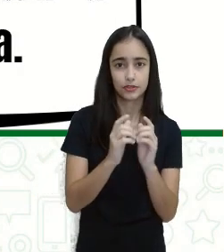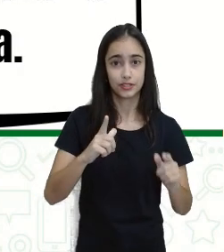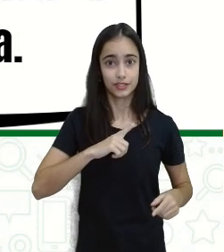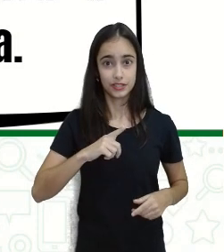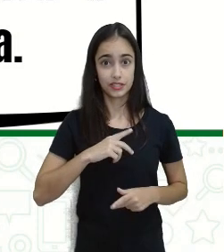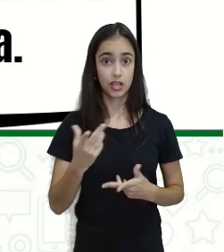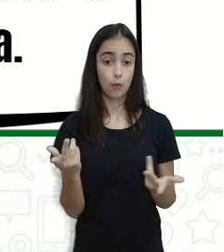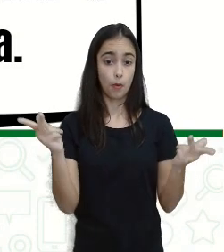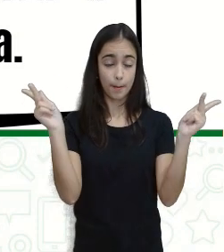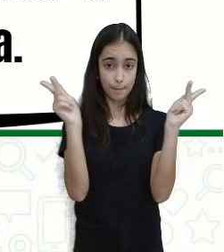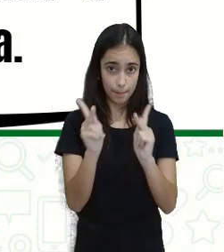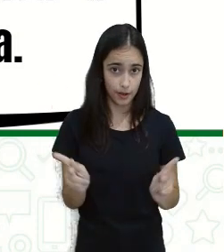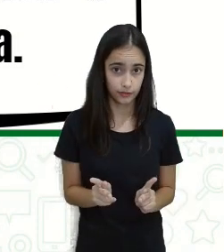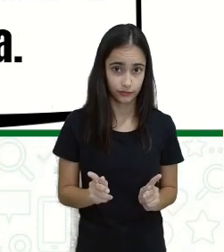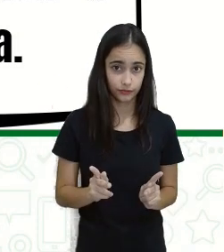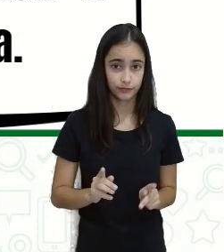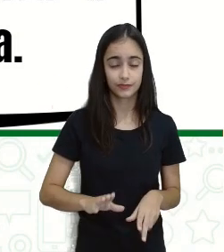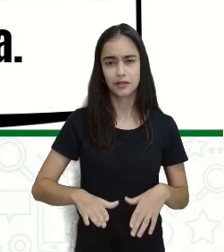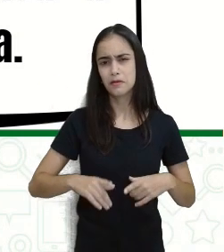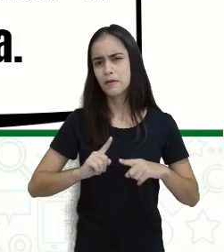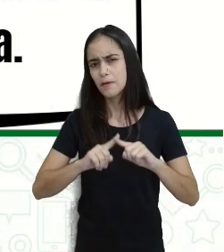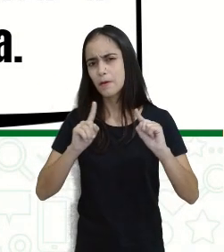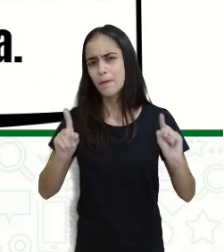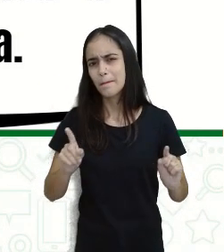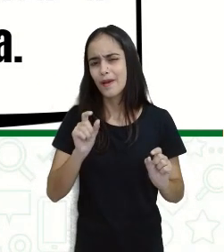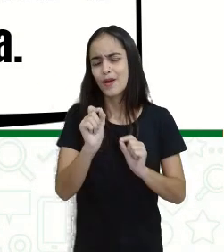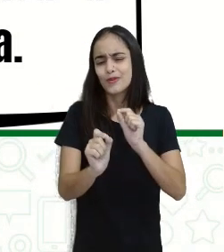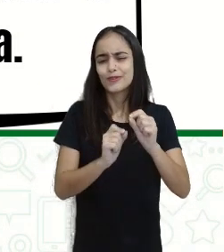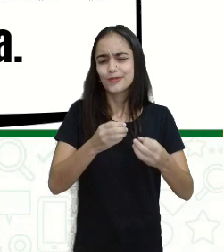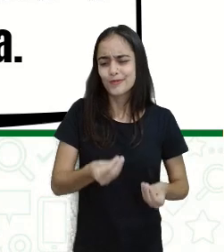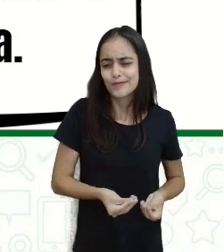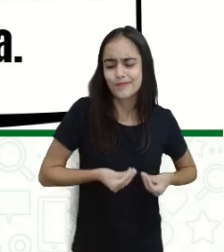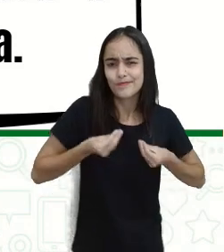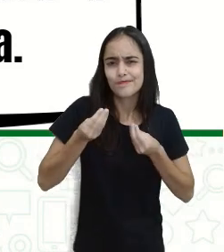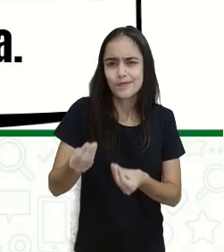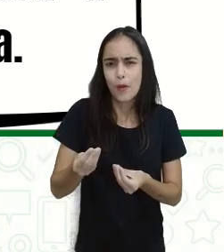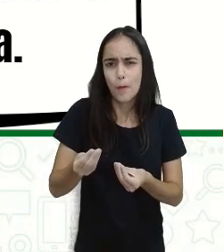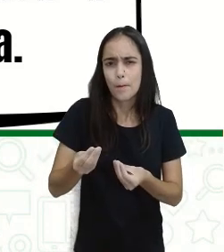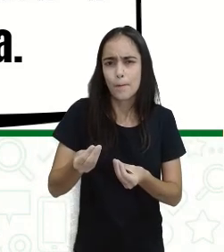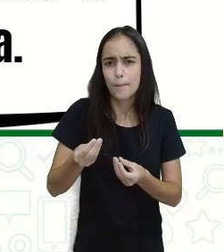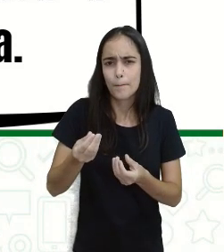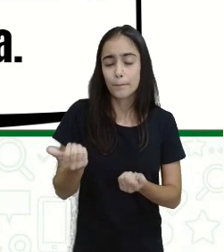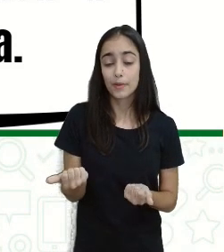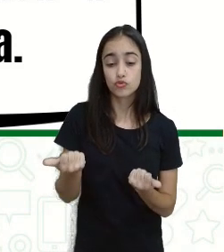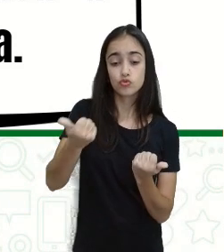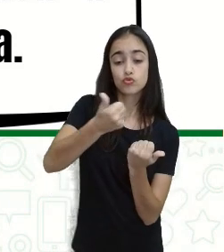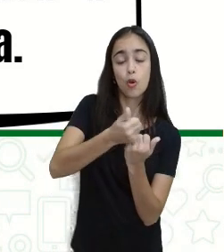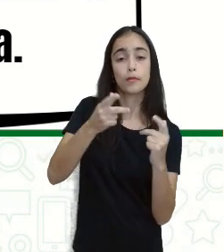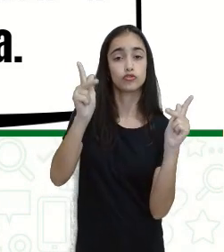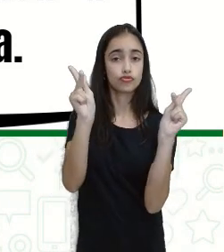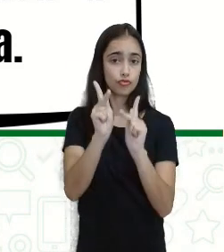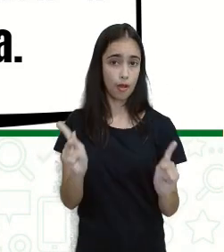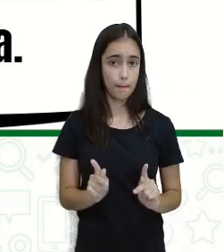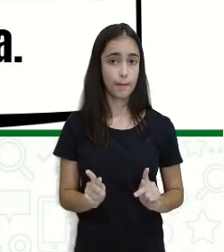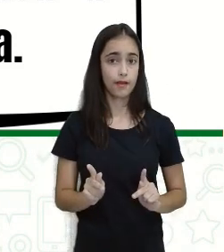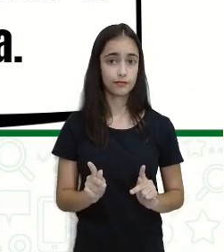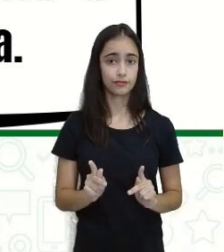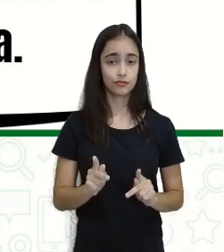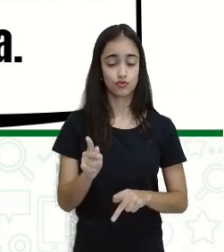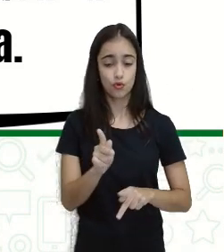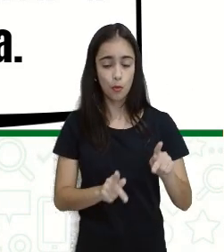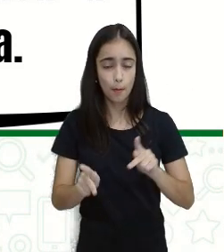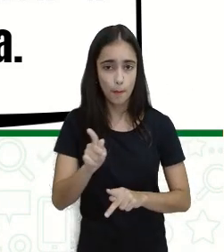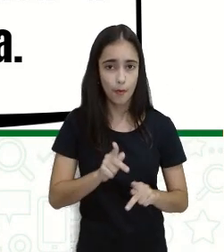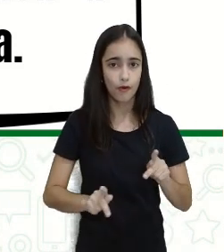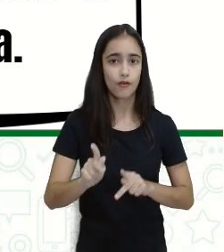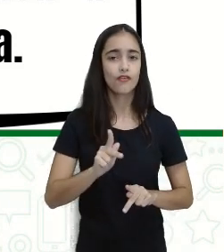né? Mas o que é que foi oferecido? Em troca da paz ali entre os quilombolas, né, e